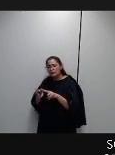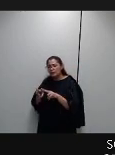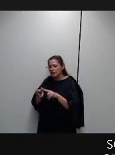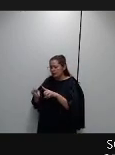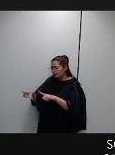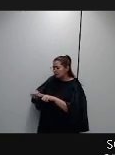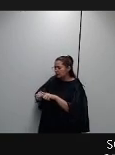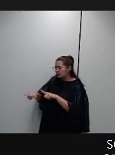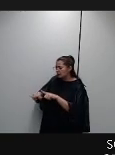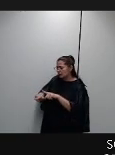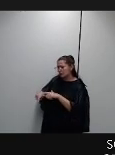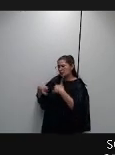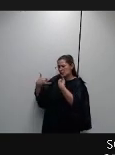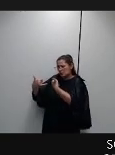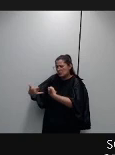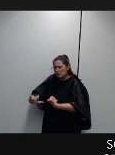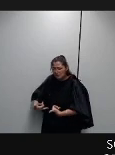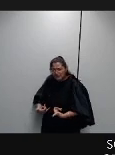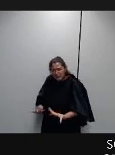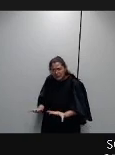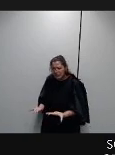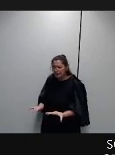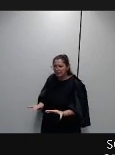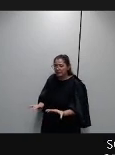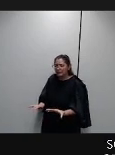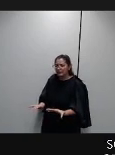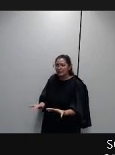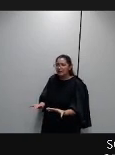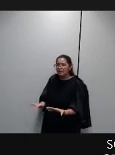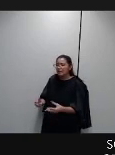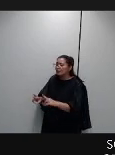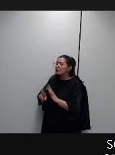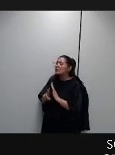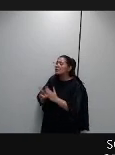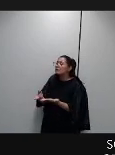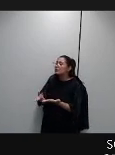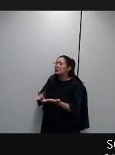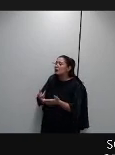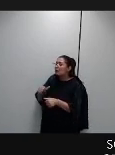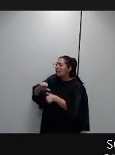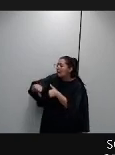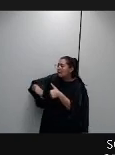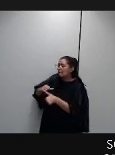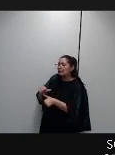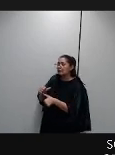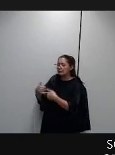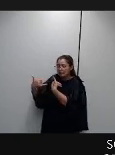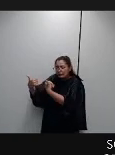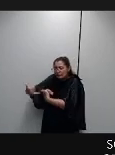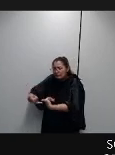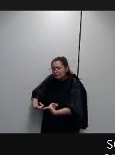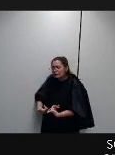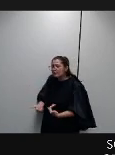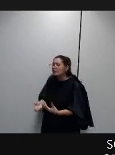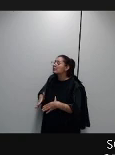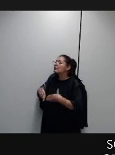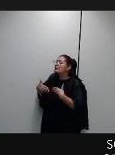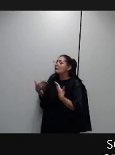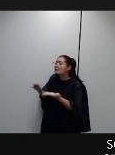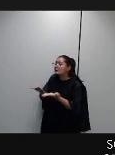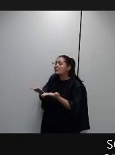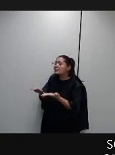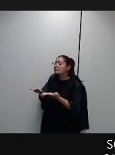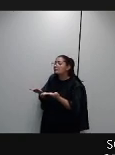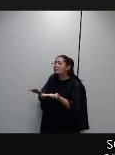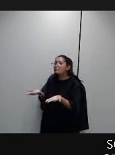sofreu uma lesão a e os recursos é outra lesão como é que eu faço eu